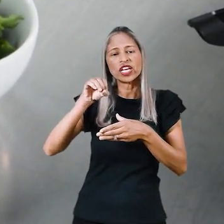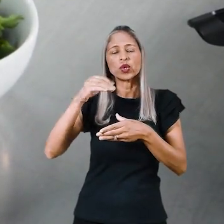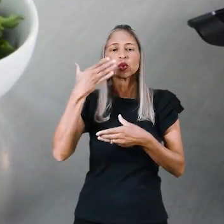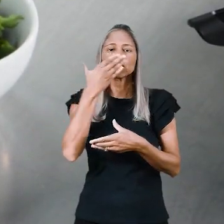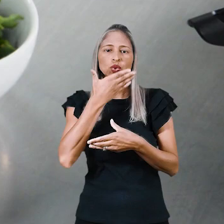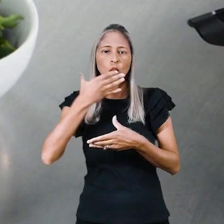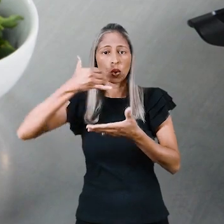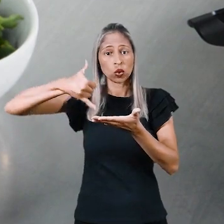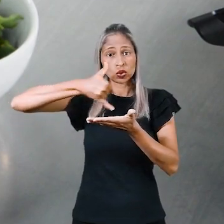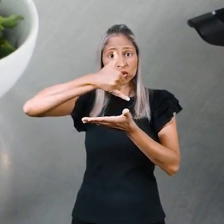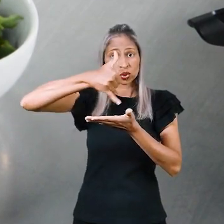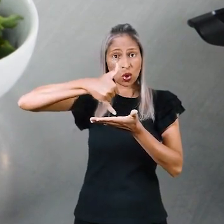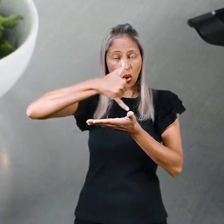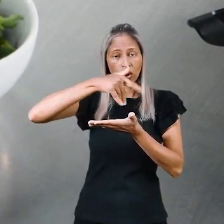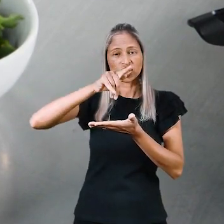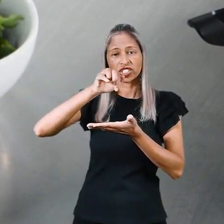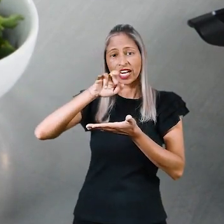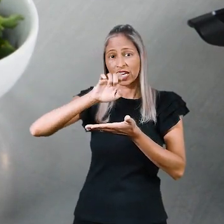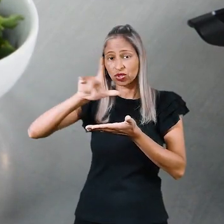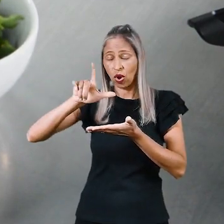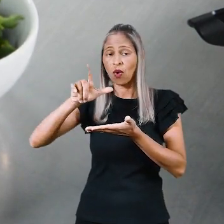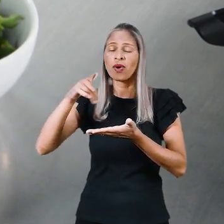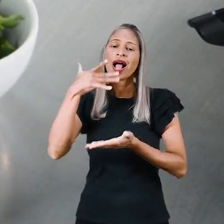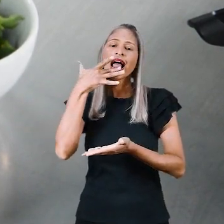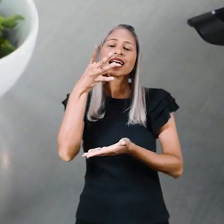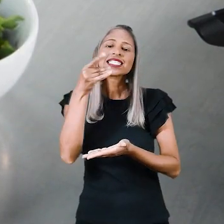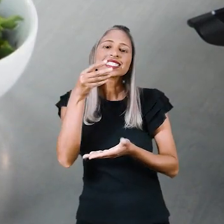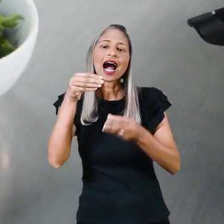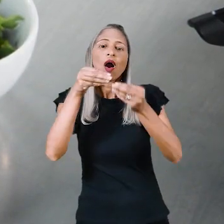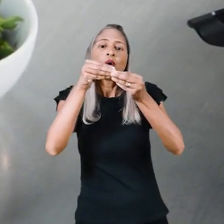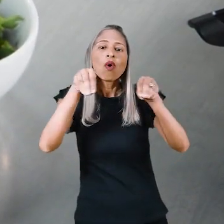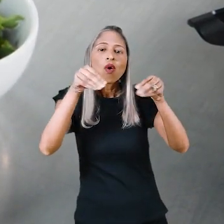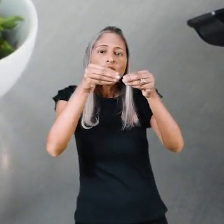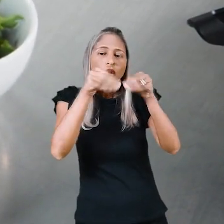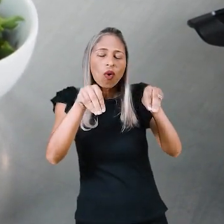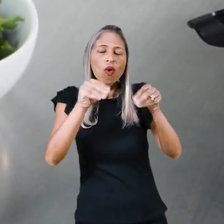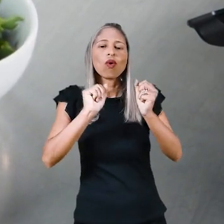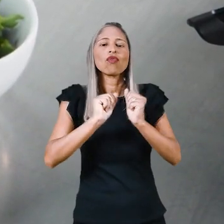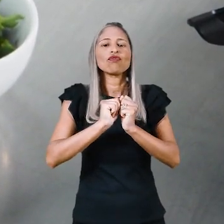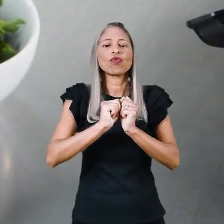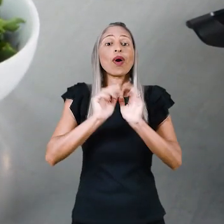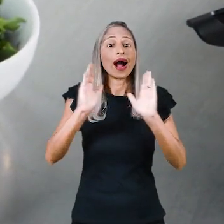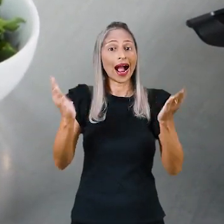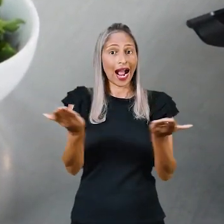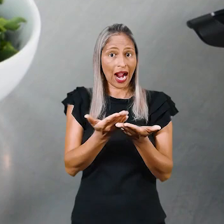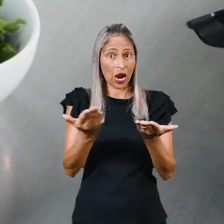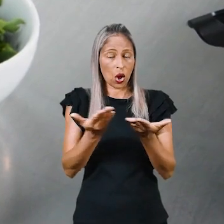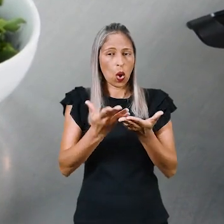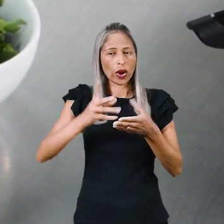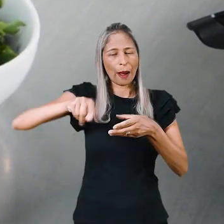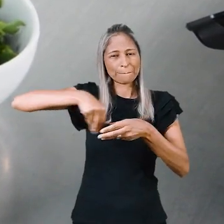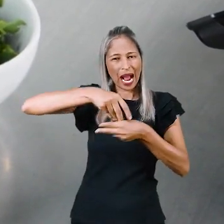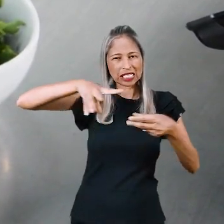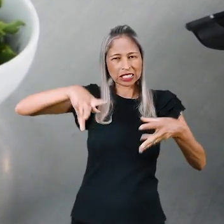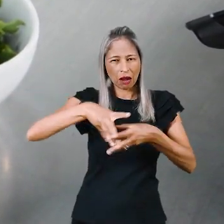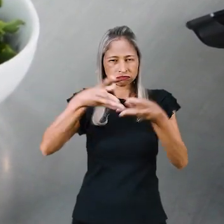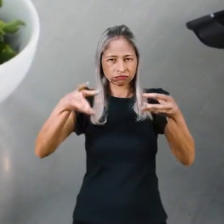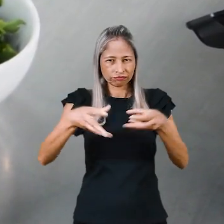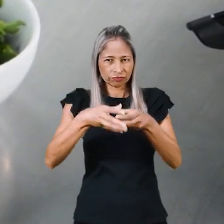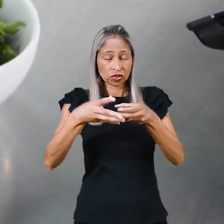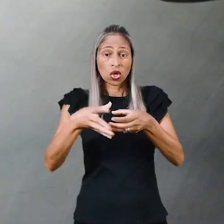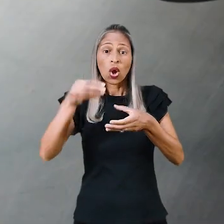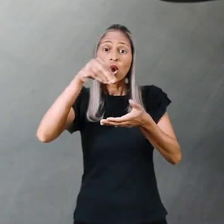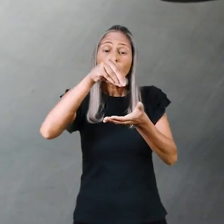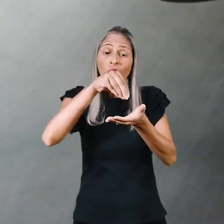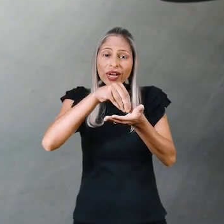doce, óleo de girassol, sal, ovos. Agora que a massa já está